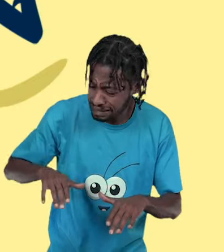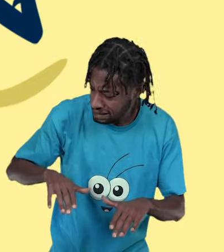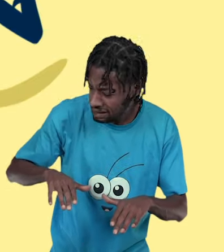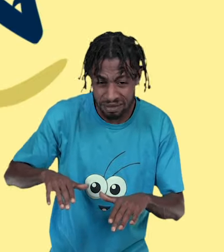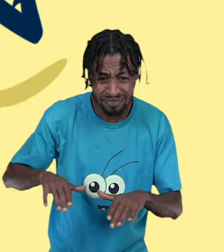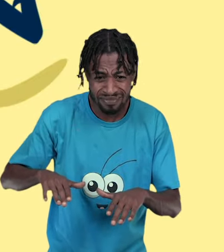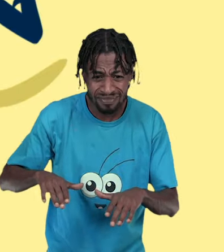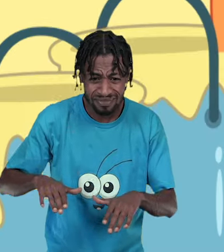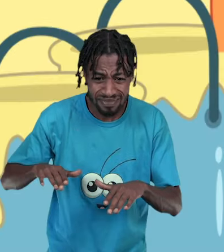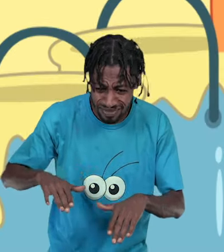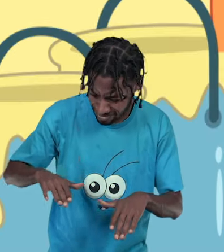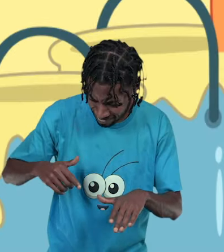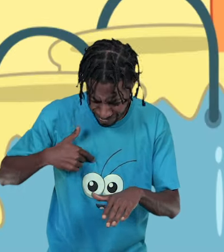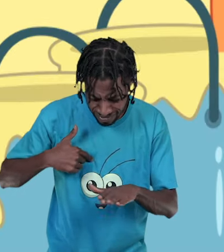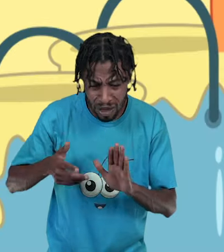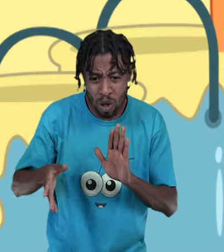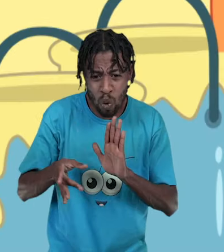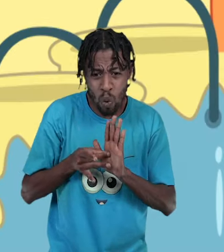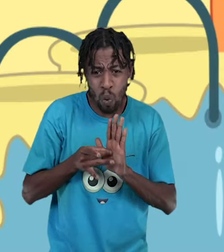Bob e Lola grudam na parede